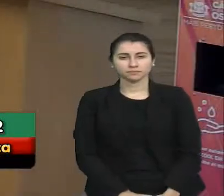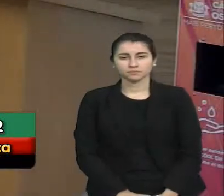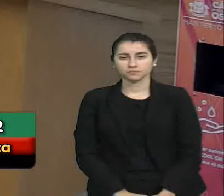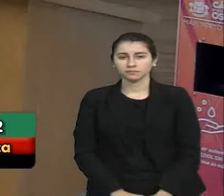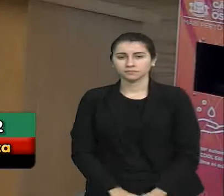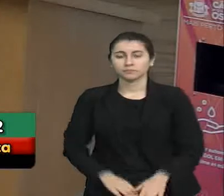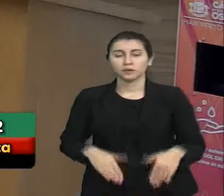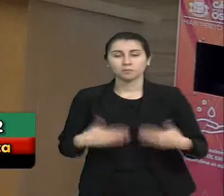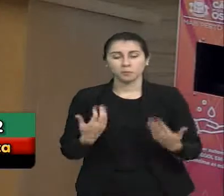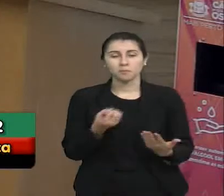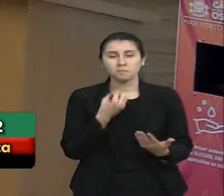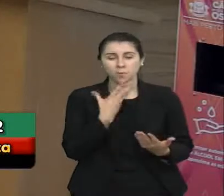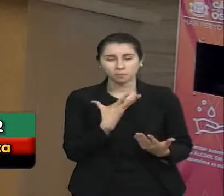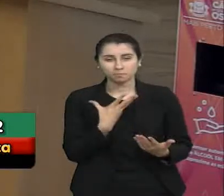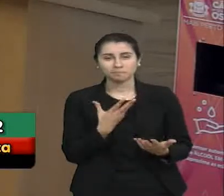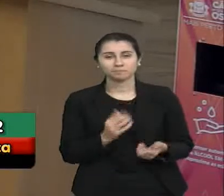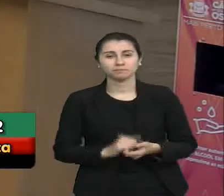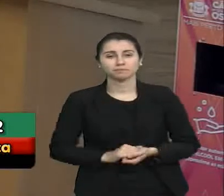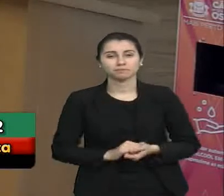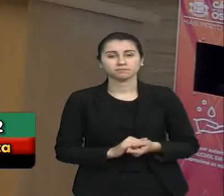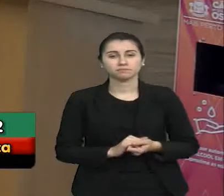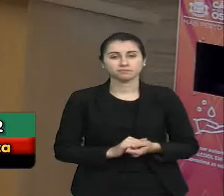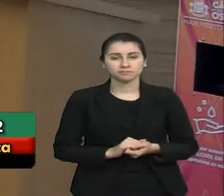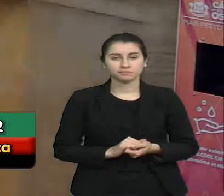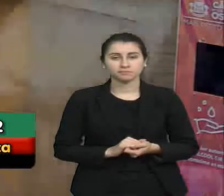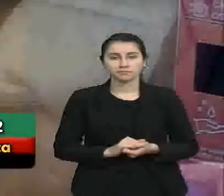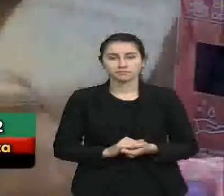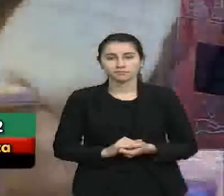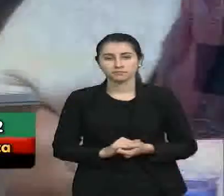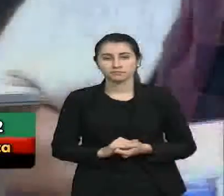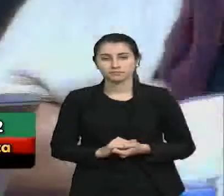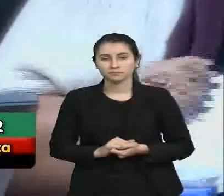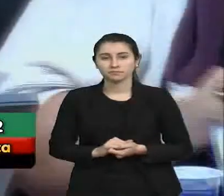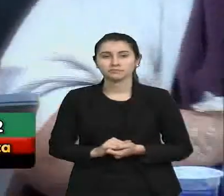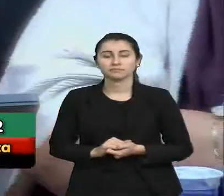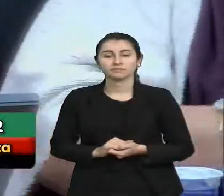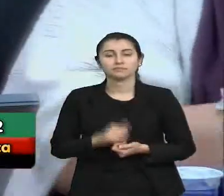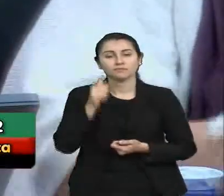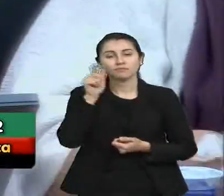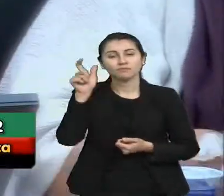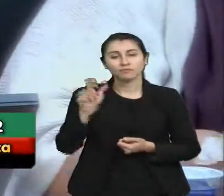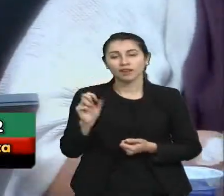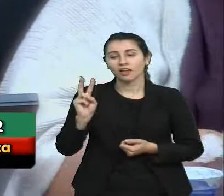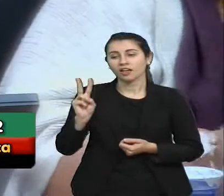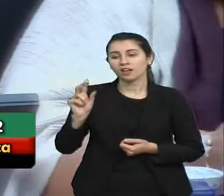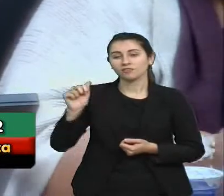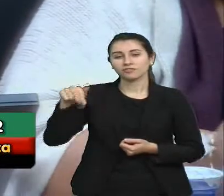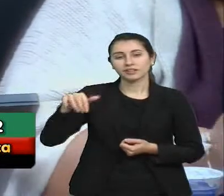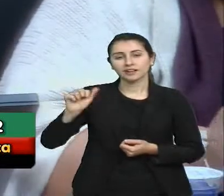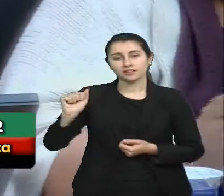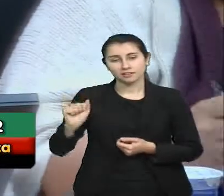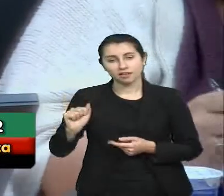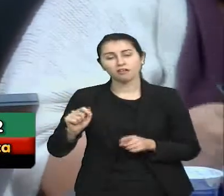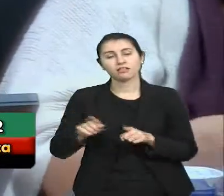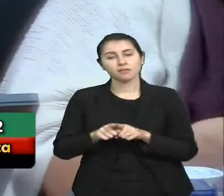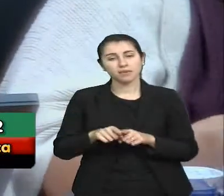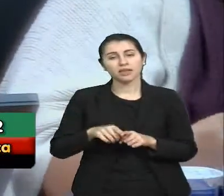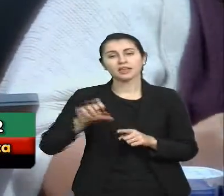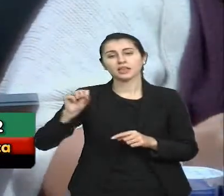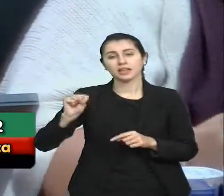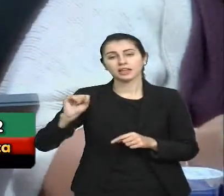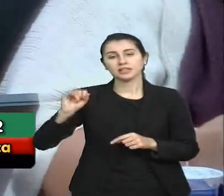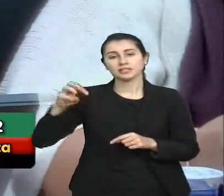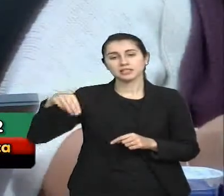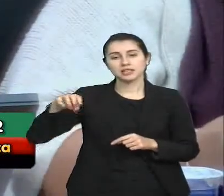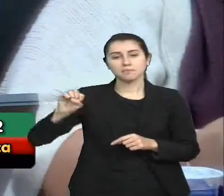Bom, agora eu passo a palavra para Vânia Soares e depois para Simone para responderem as questões.